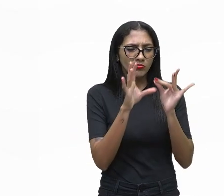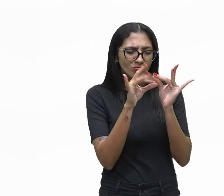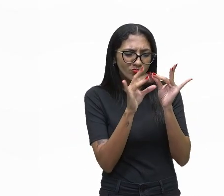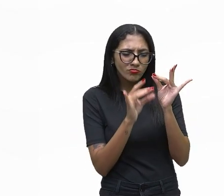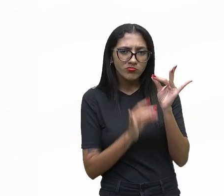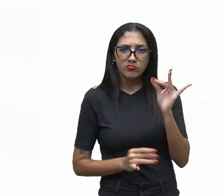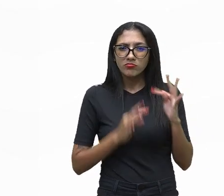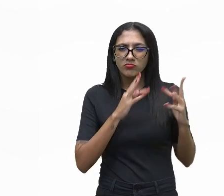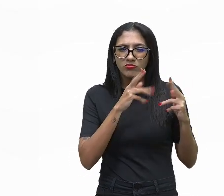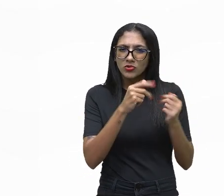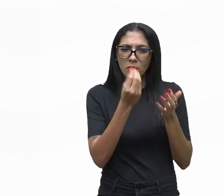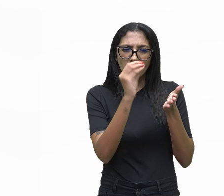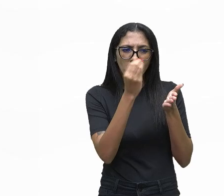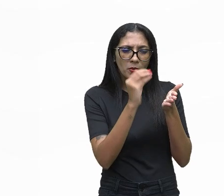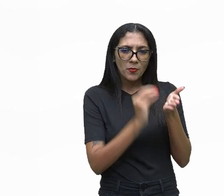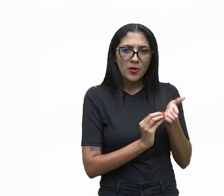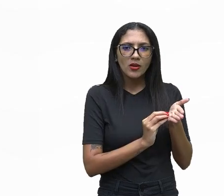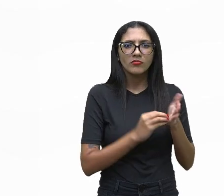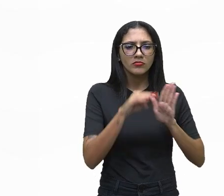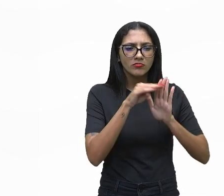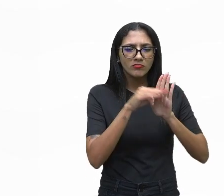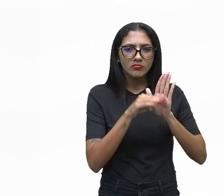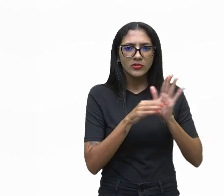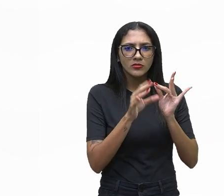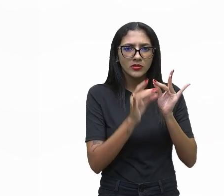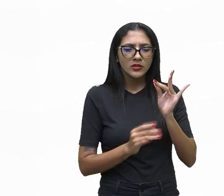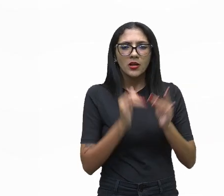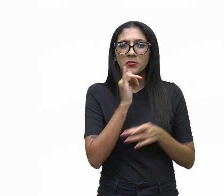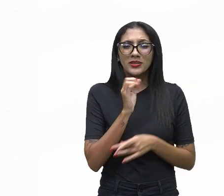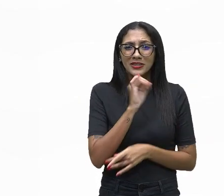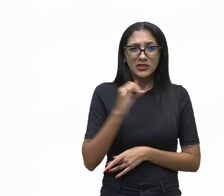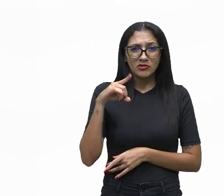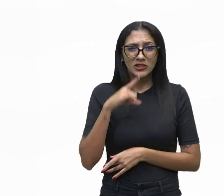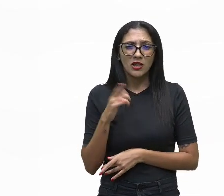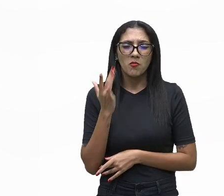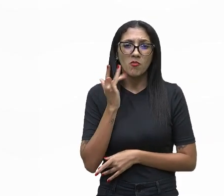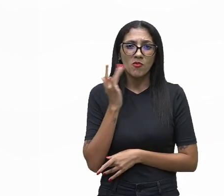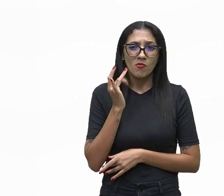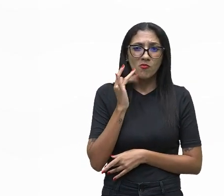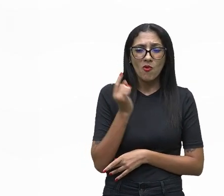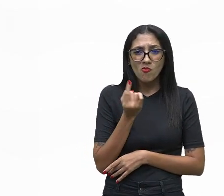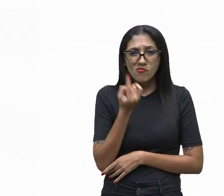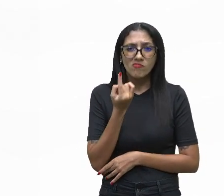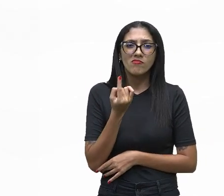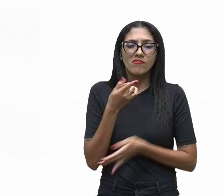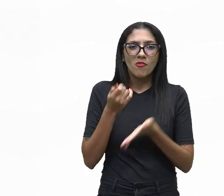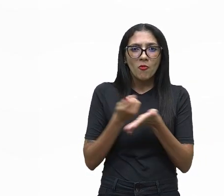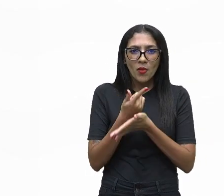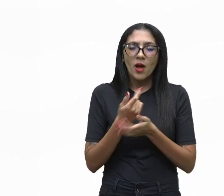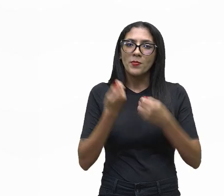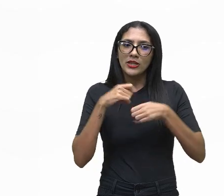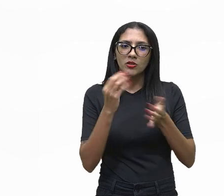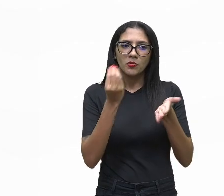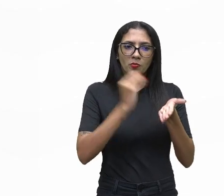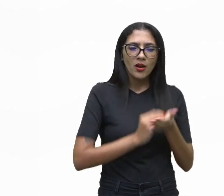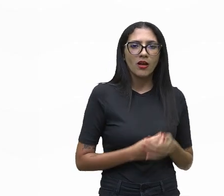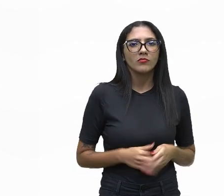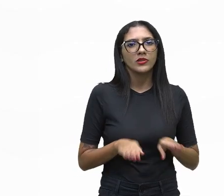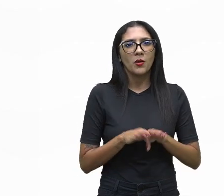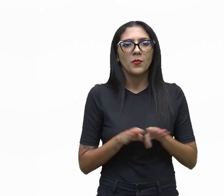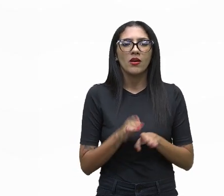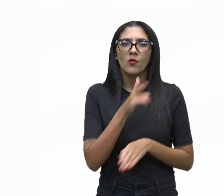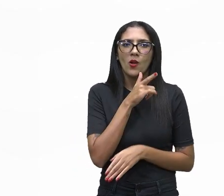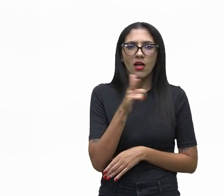como eu já falei aqui. Nem que você compre um bombom lá na taberna, você anota também. O lanche que você compra,